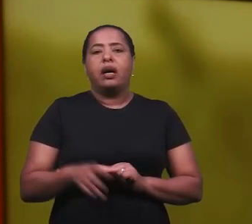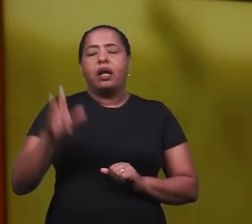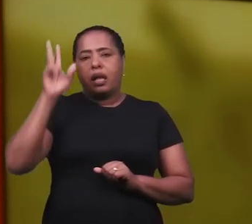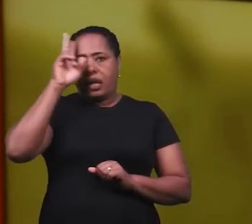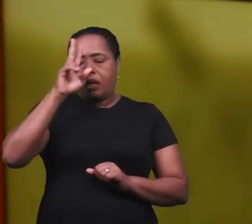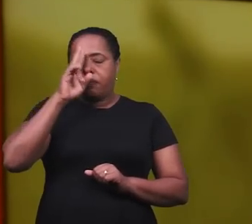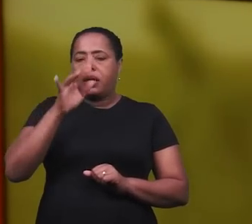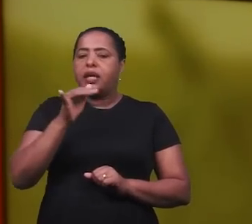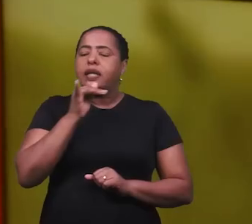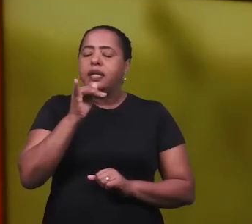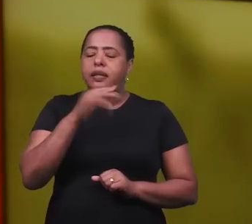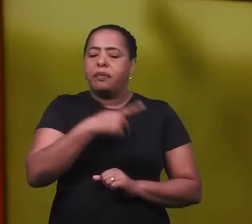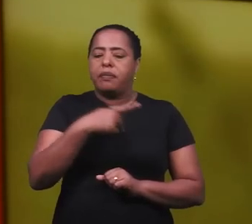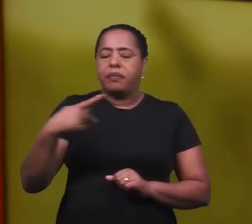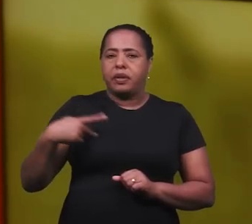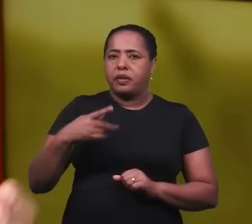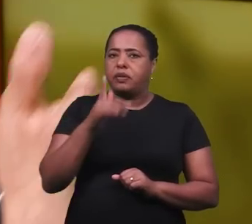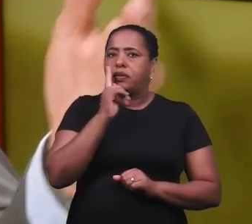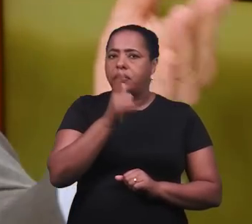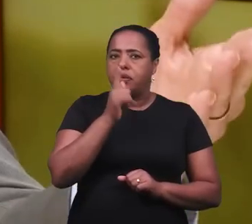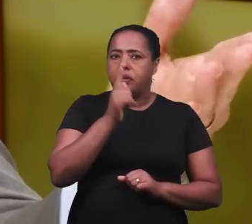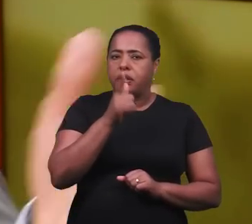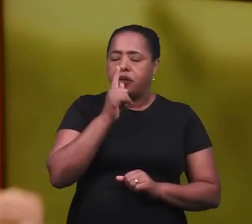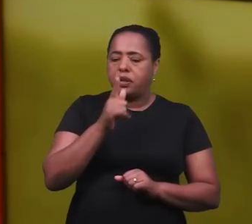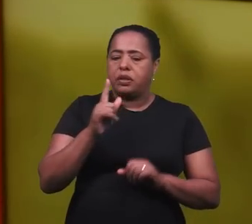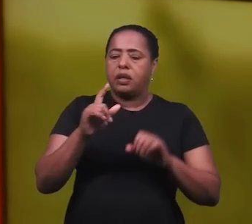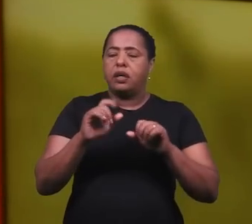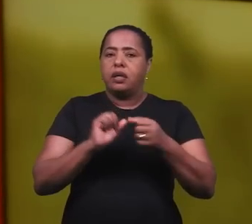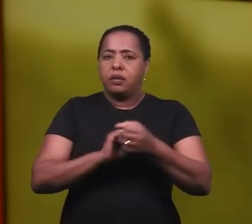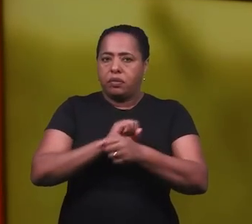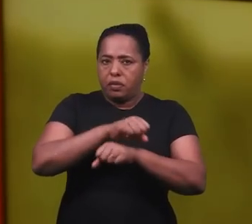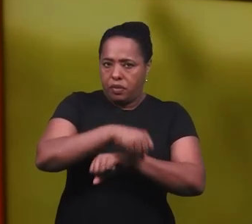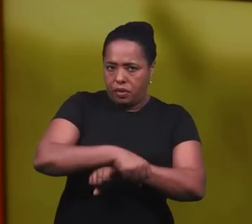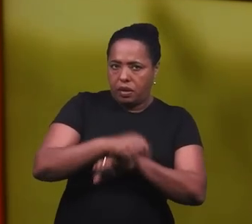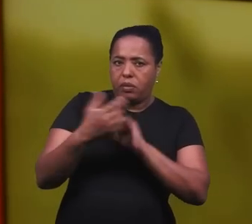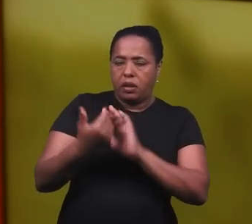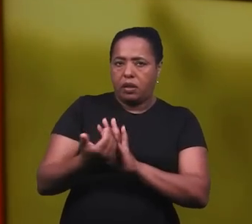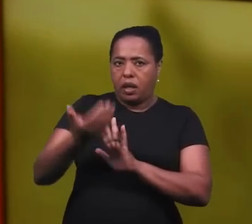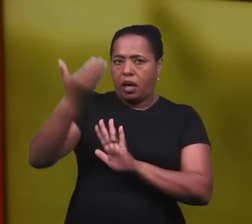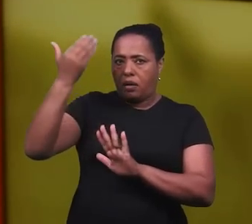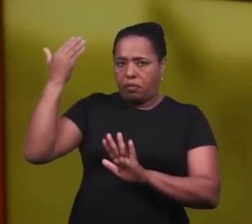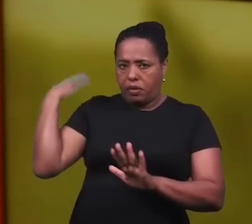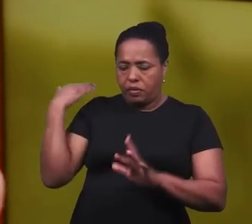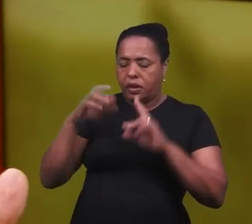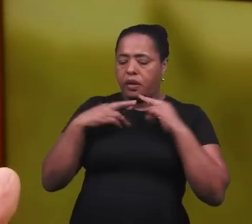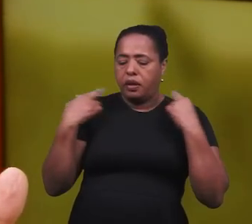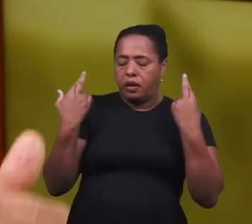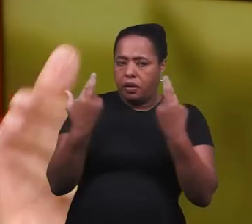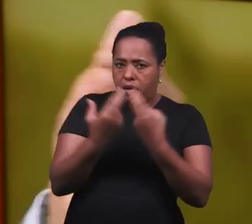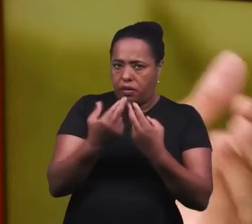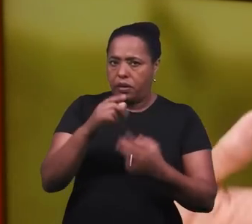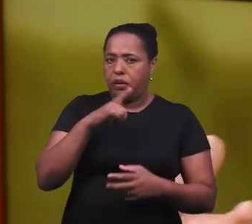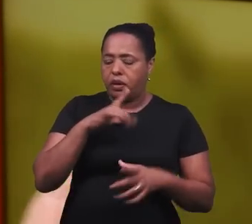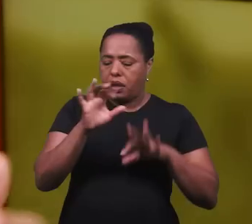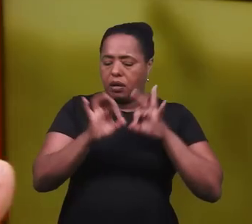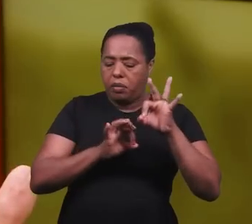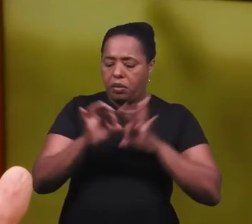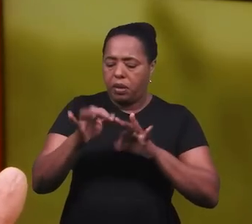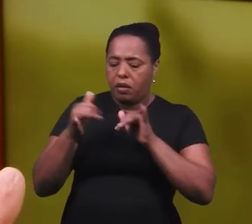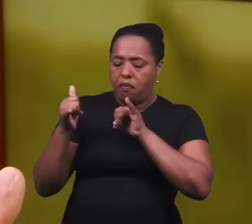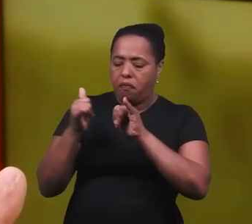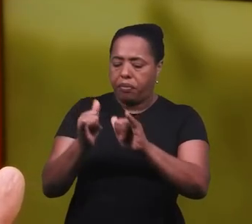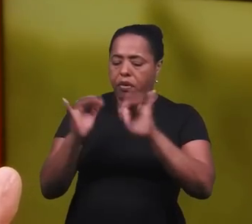de etapas necessárias na vida. E aí eu até me lembrei do exemplo que o pastor Gildeuti, ele